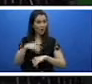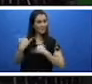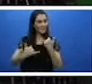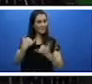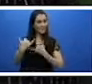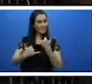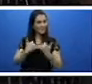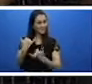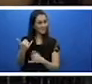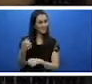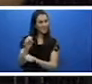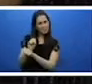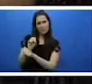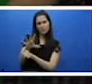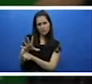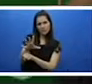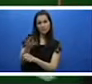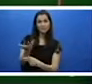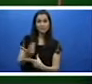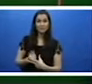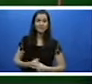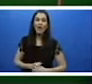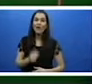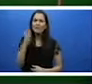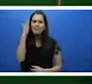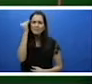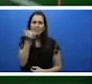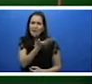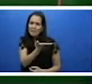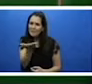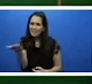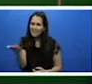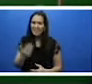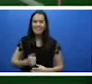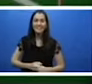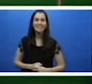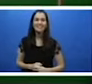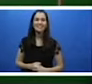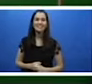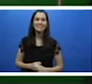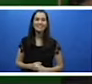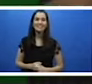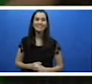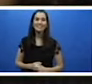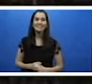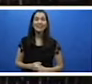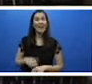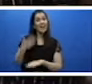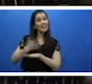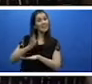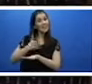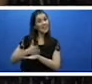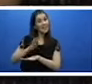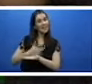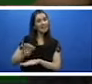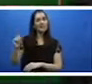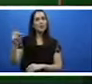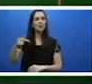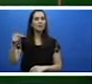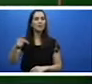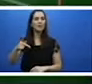sugestão. Você sabia? Página 295. E a tarefinha, página